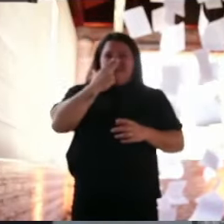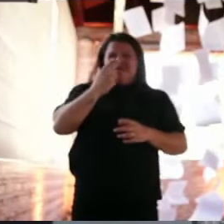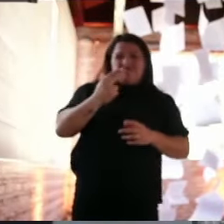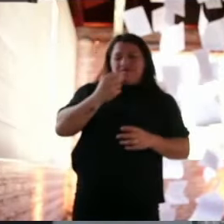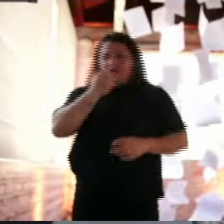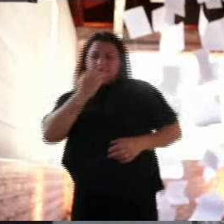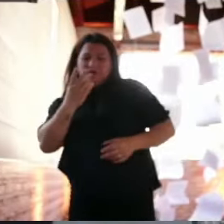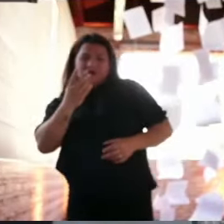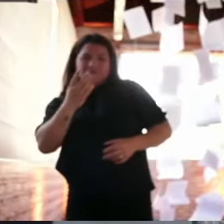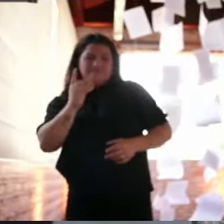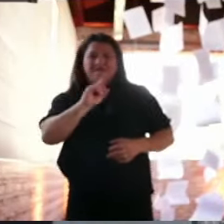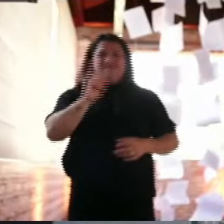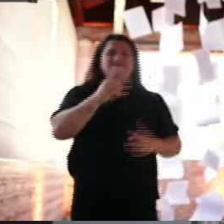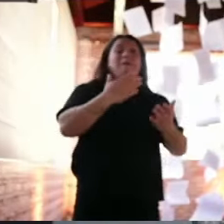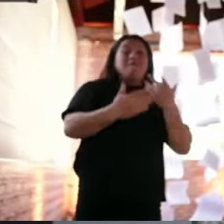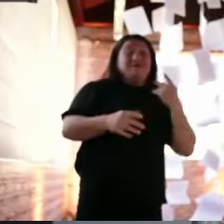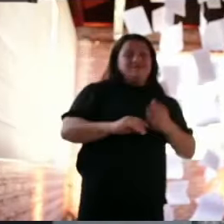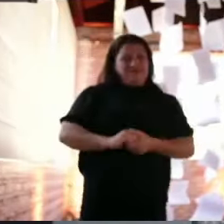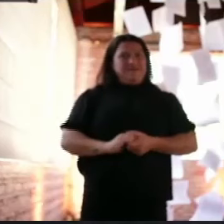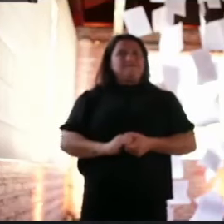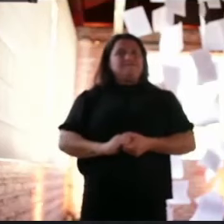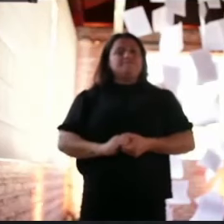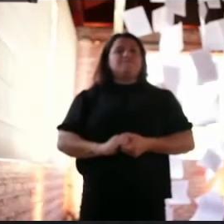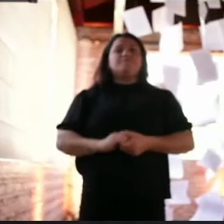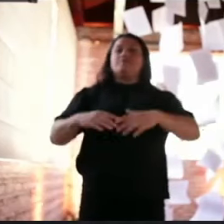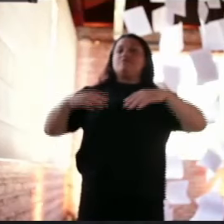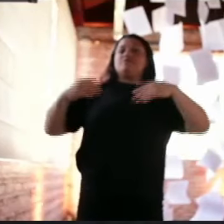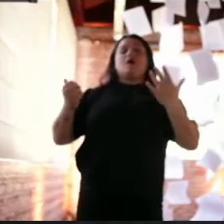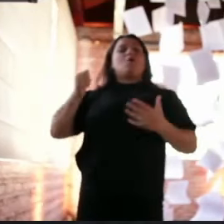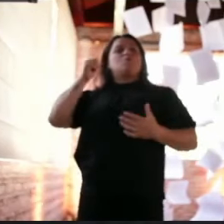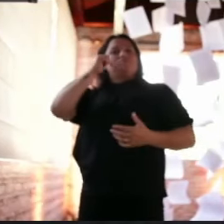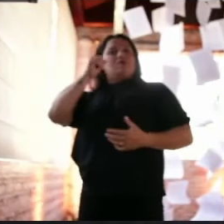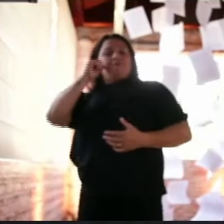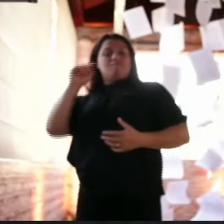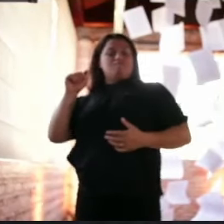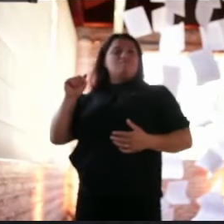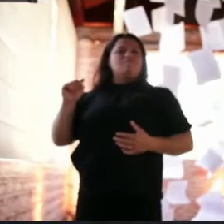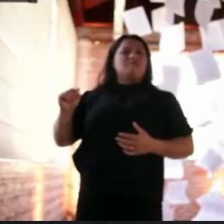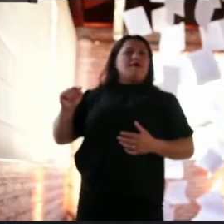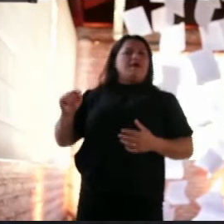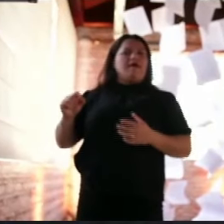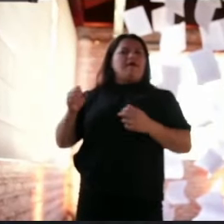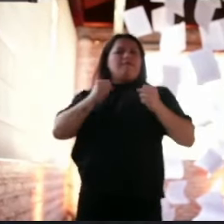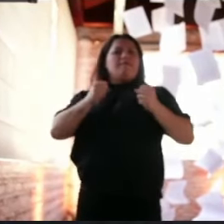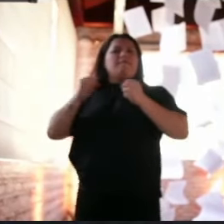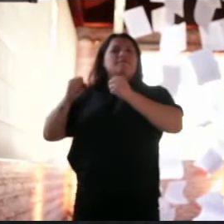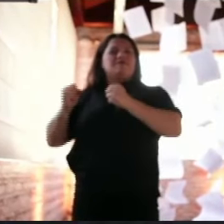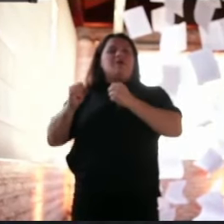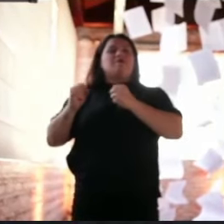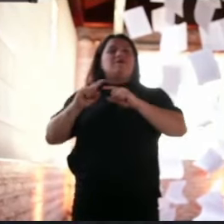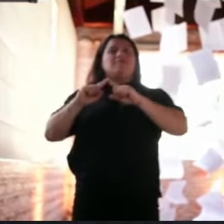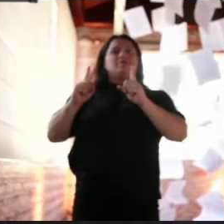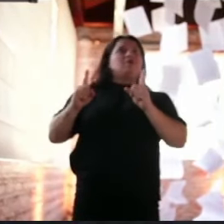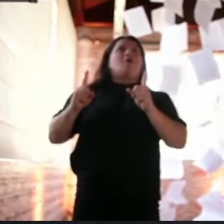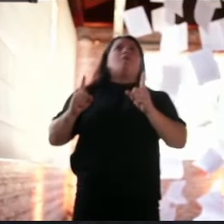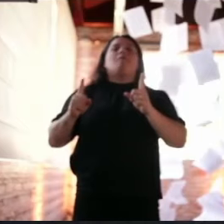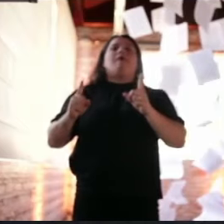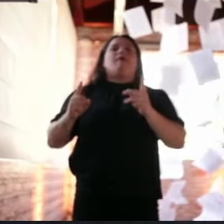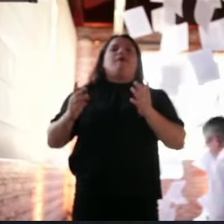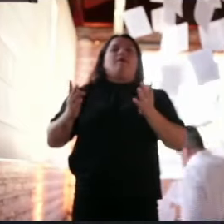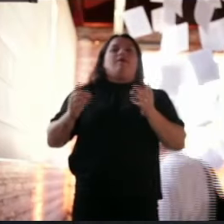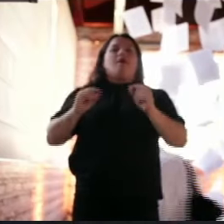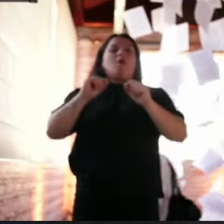mas não tava ganhando no varejo né então em nome de ser a mulher e não carregar a letra Escarlate né ela